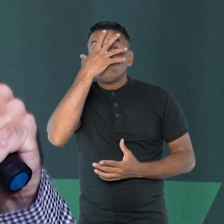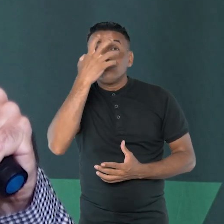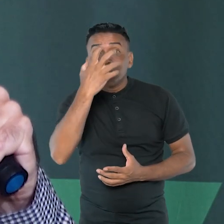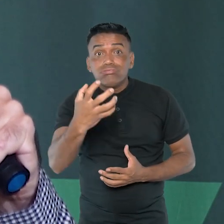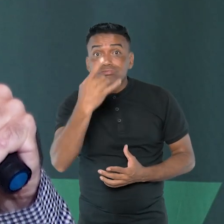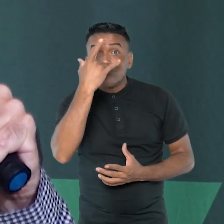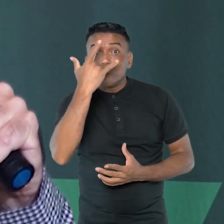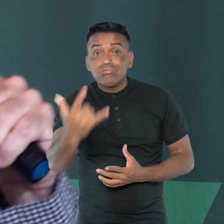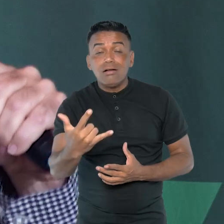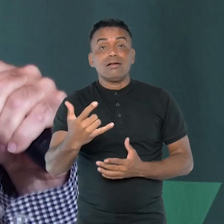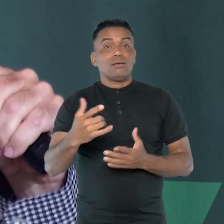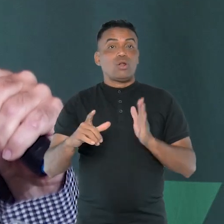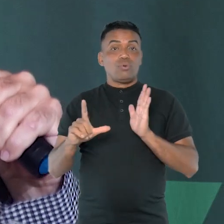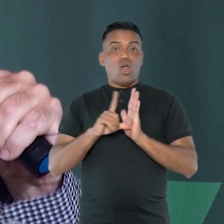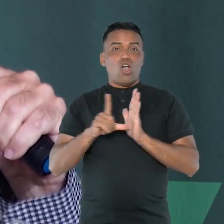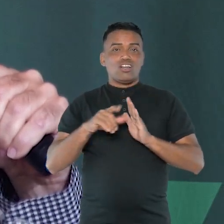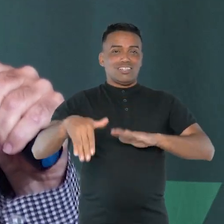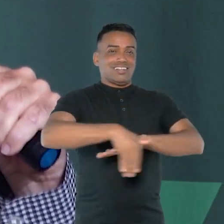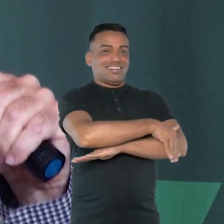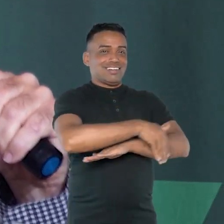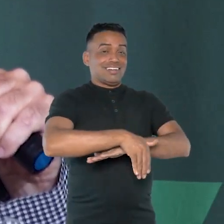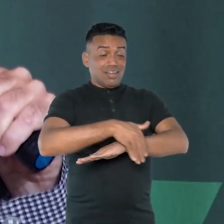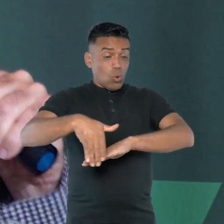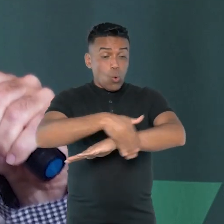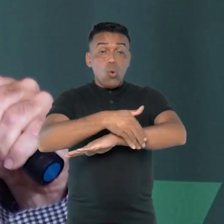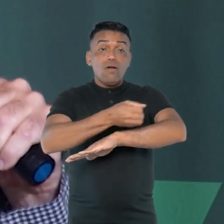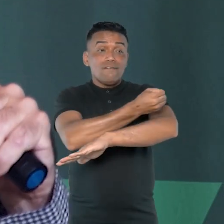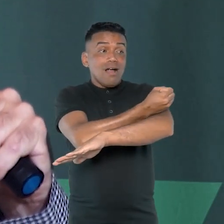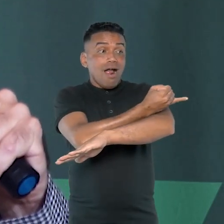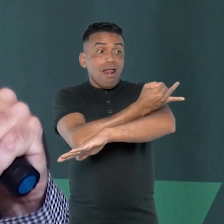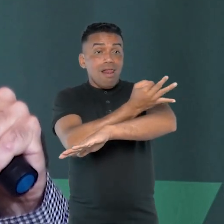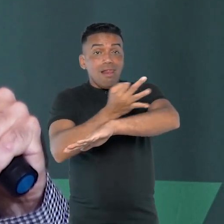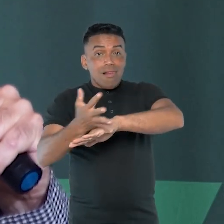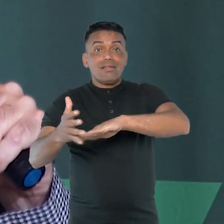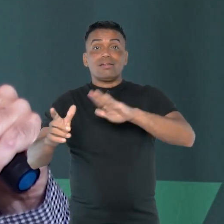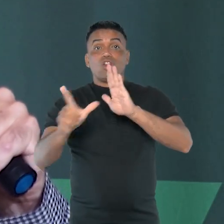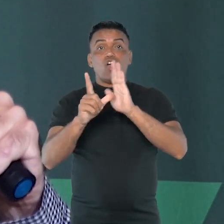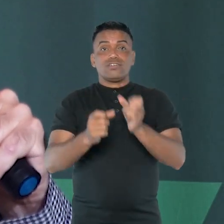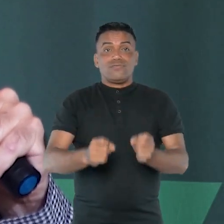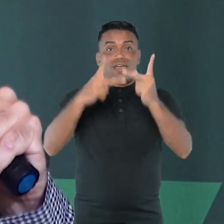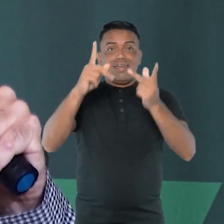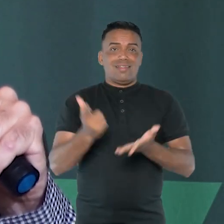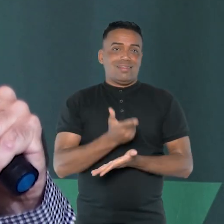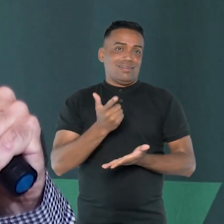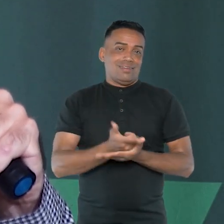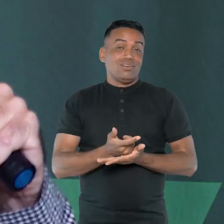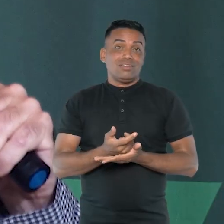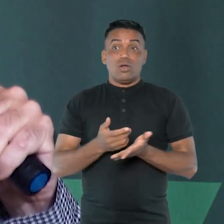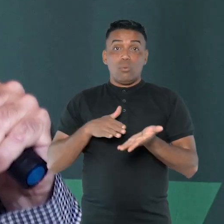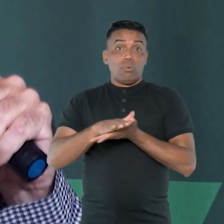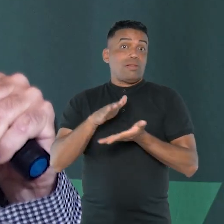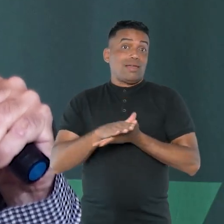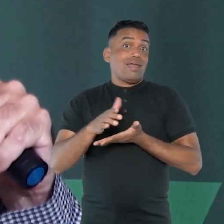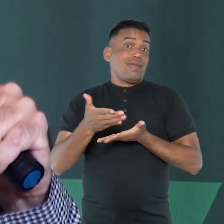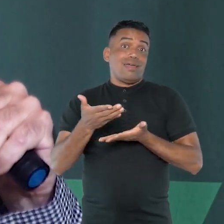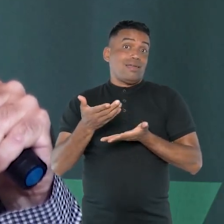não se dando conta, que são as livrarias de rua. A gente tem uma rua de livrarias de rua, sabe? Onde eu fiz o lançamento do Escutador, foi um grande prazer encontrar as pessoas na rua,